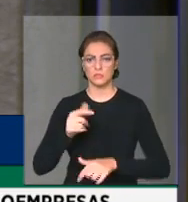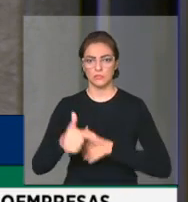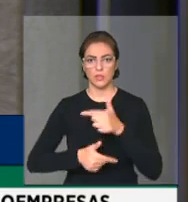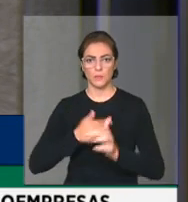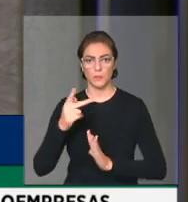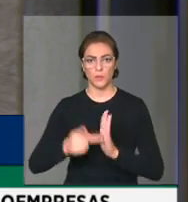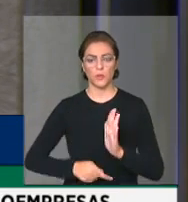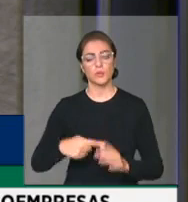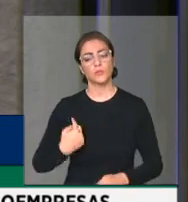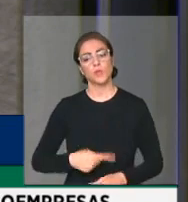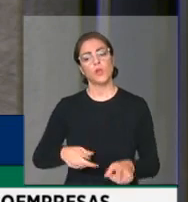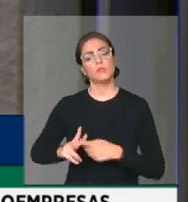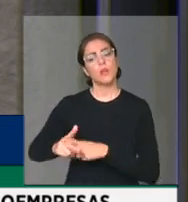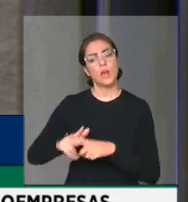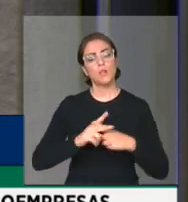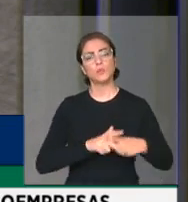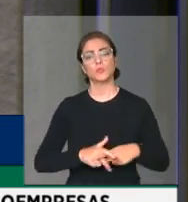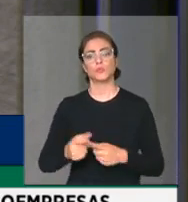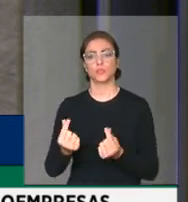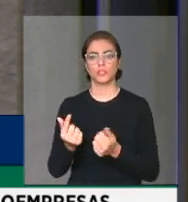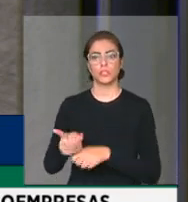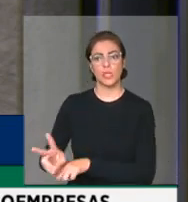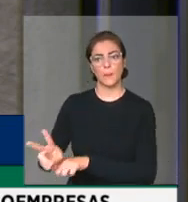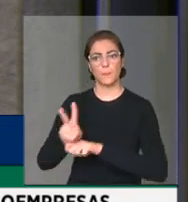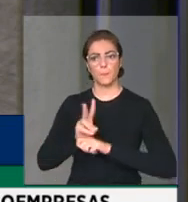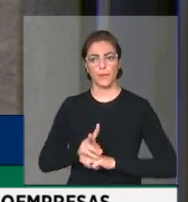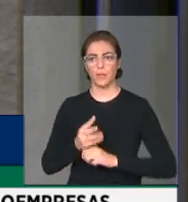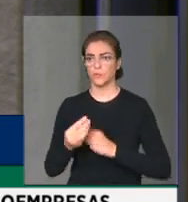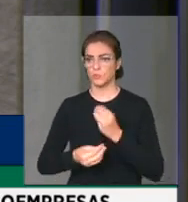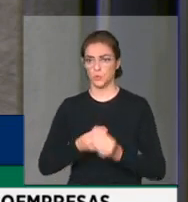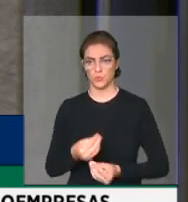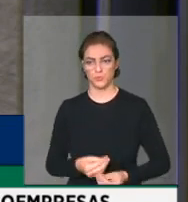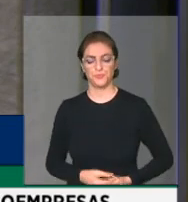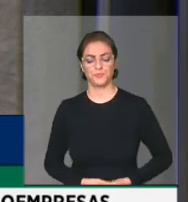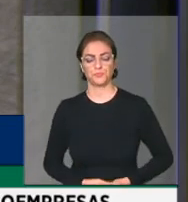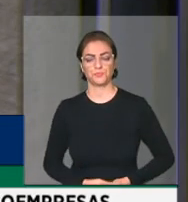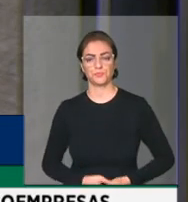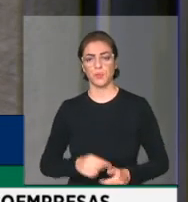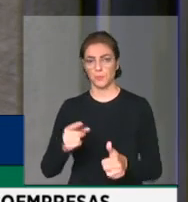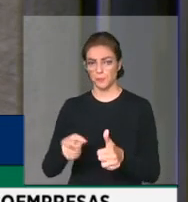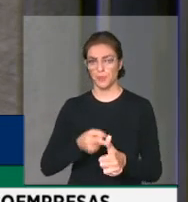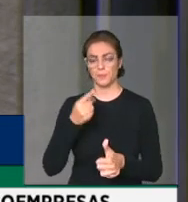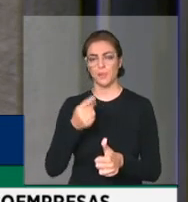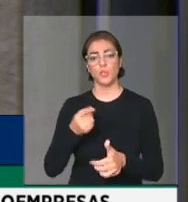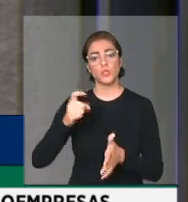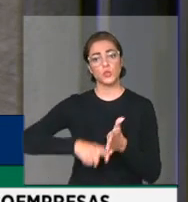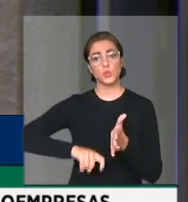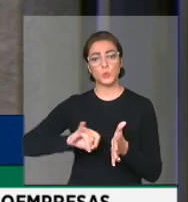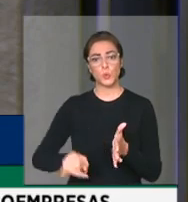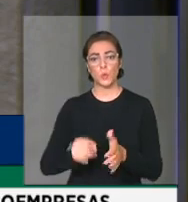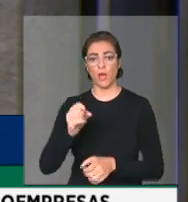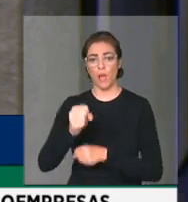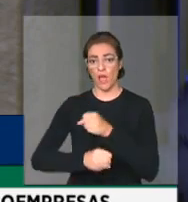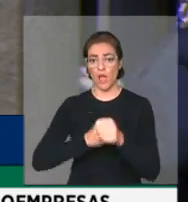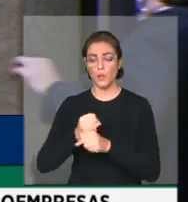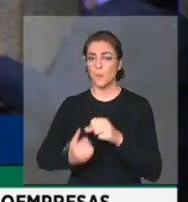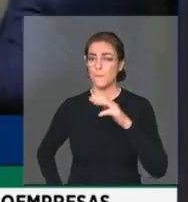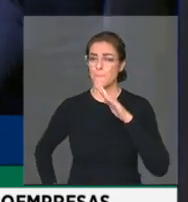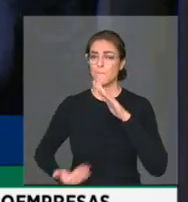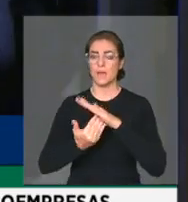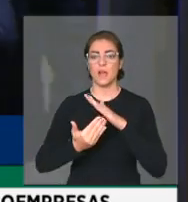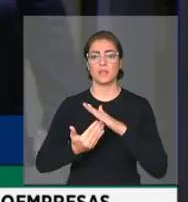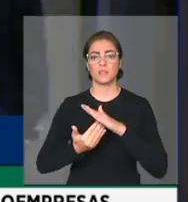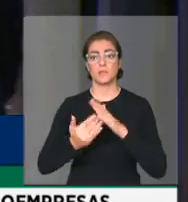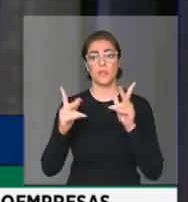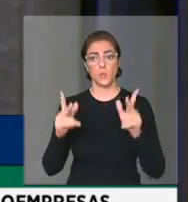fizemos ajustes na remuneração do capital emprestado da seguinte forma. 1. Taxa de juros anual máxima igual